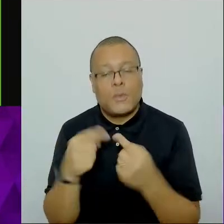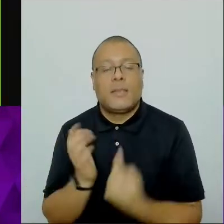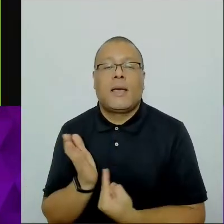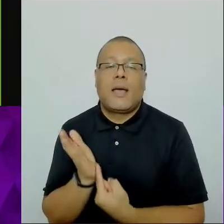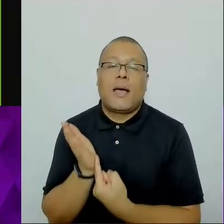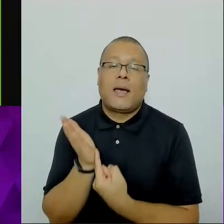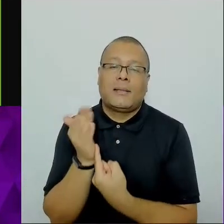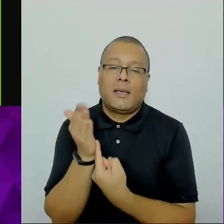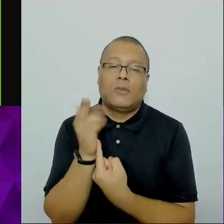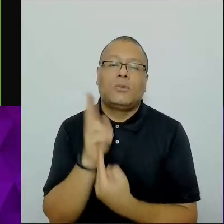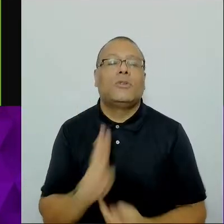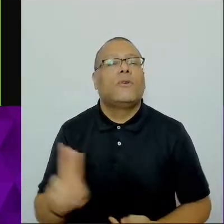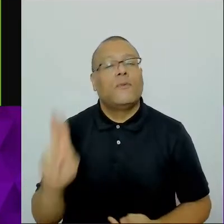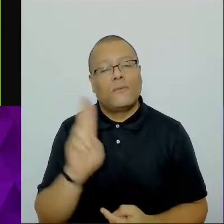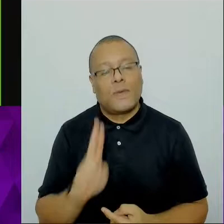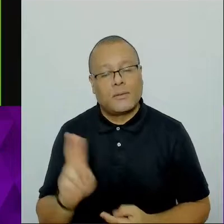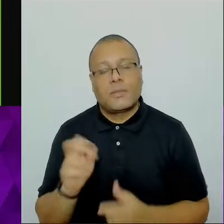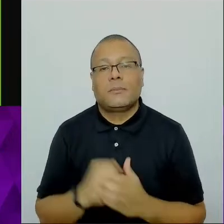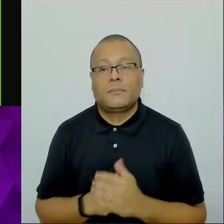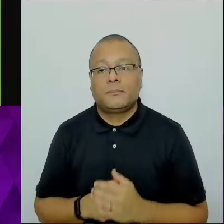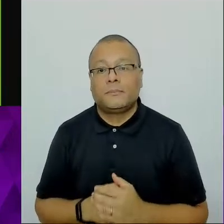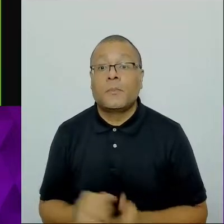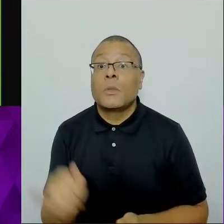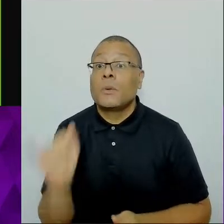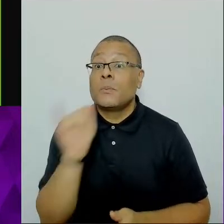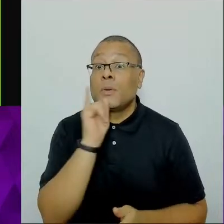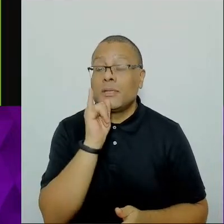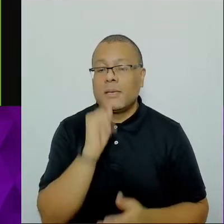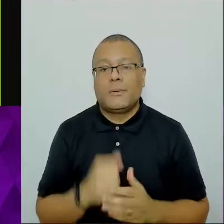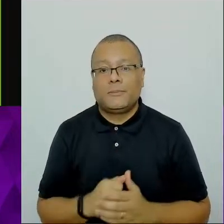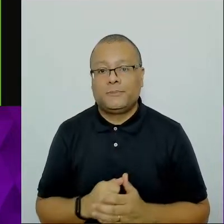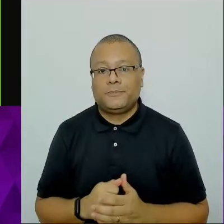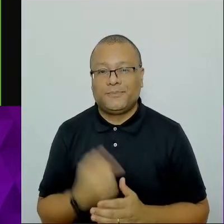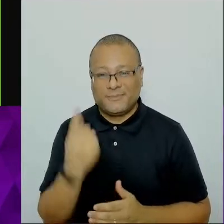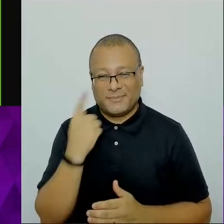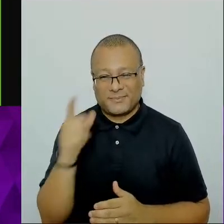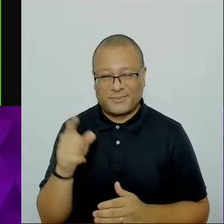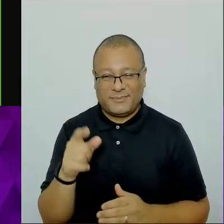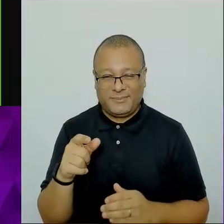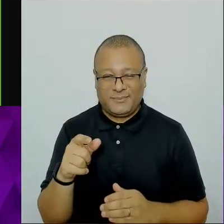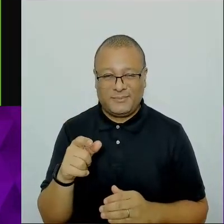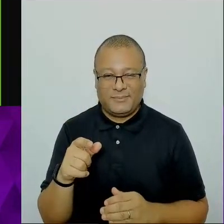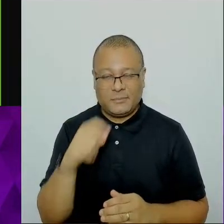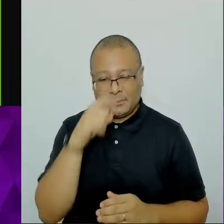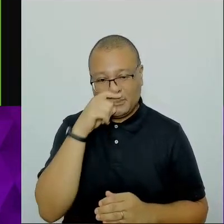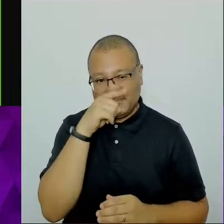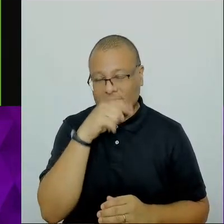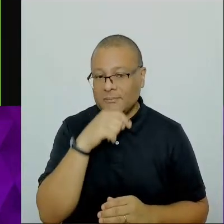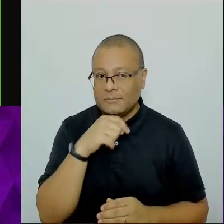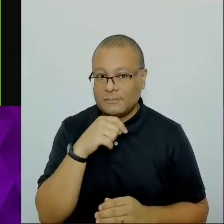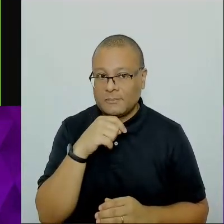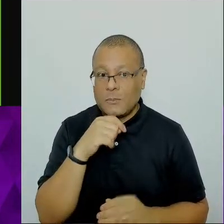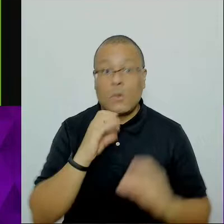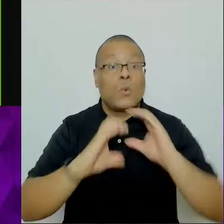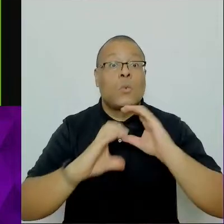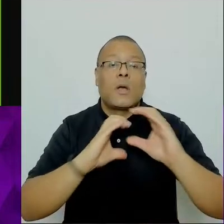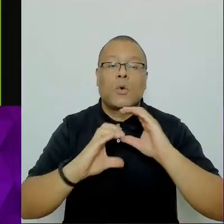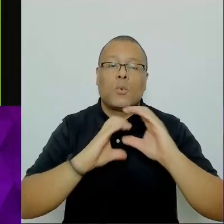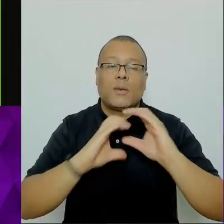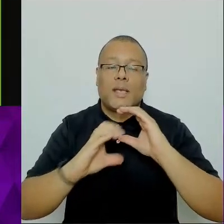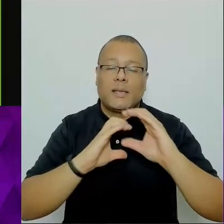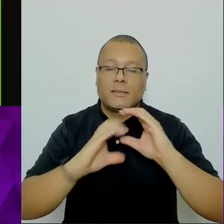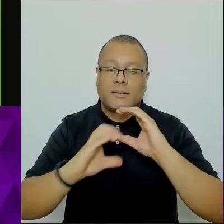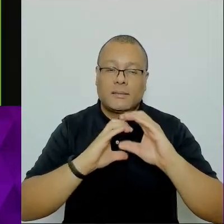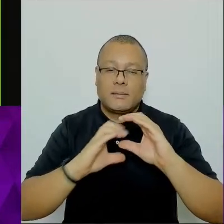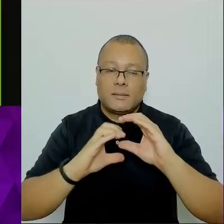estiver utilizando. Por exemplo, aqui, sendo uma comunicação com a minha aplicação através